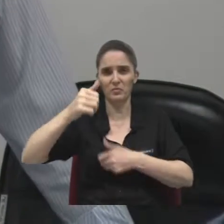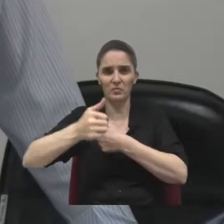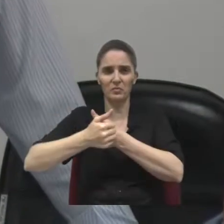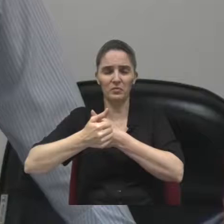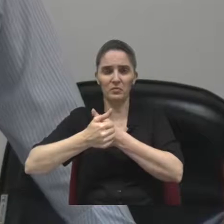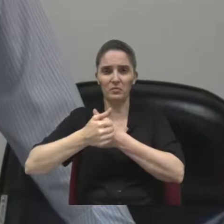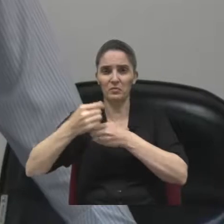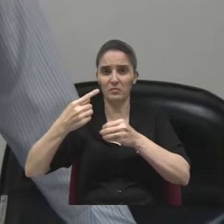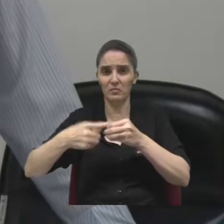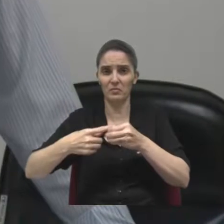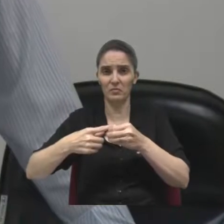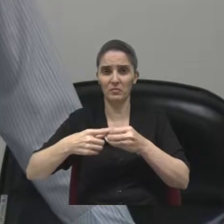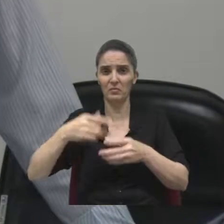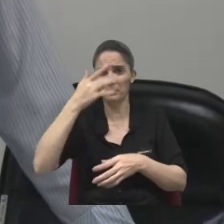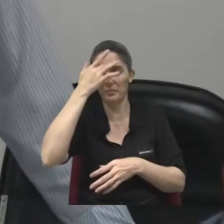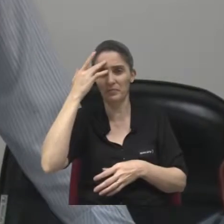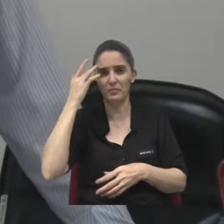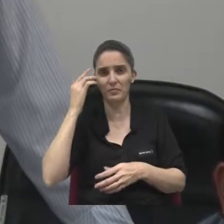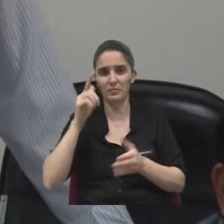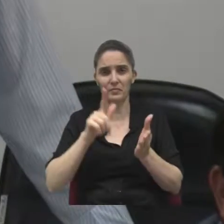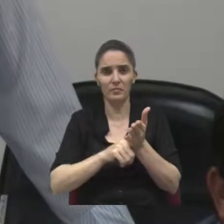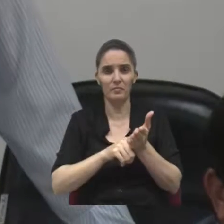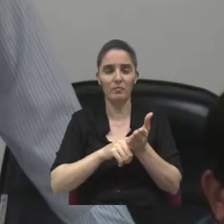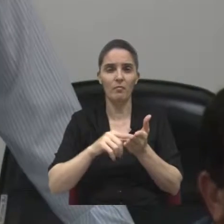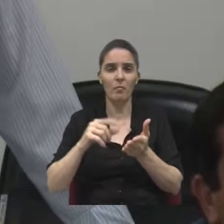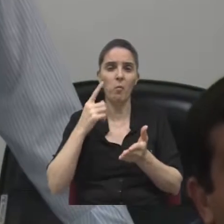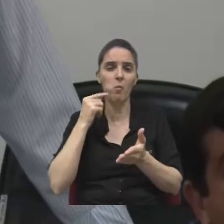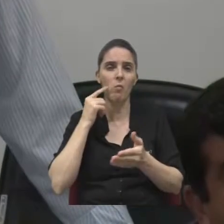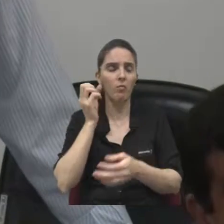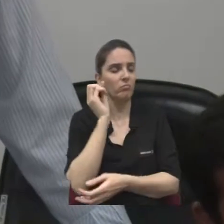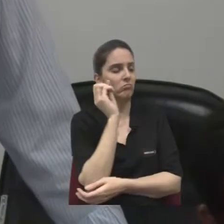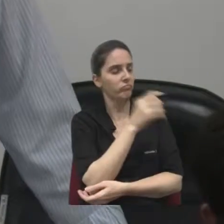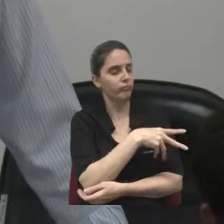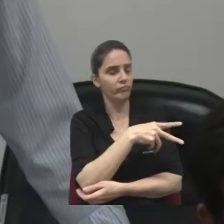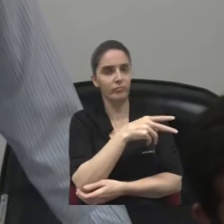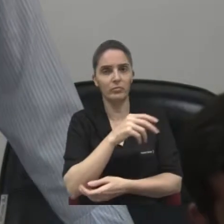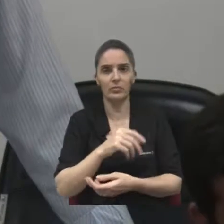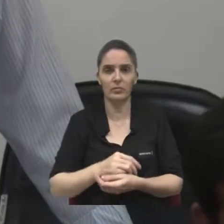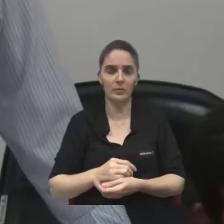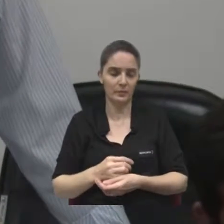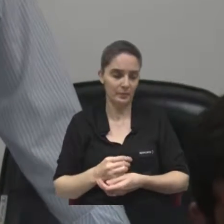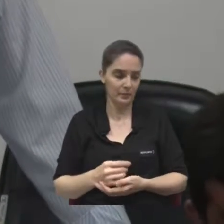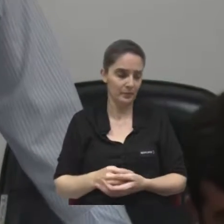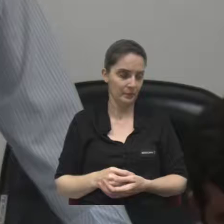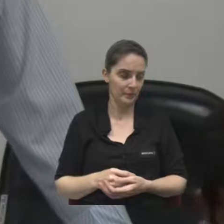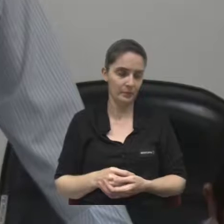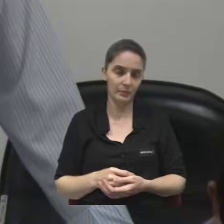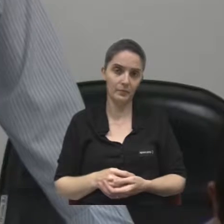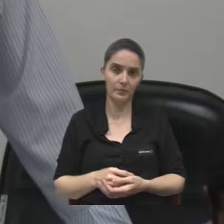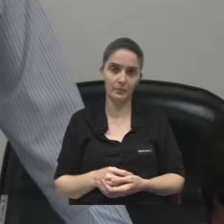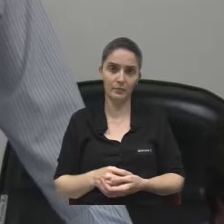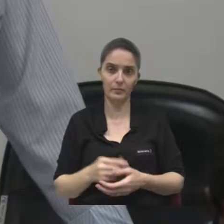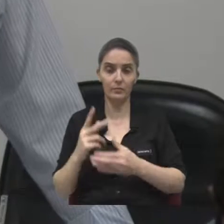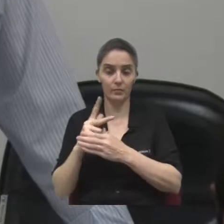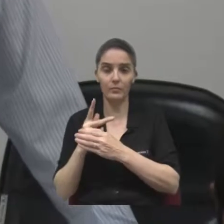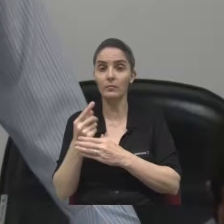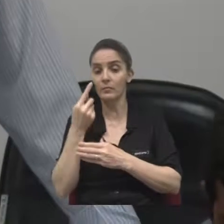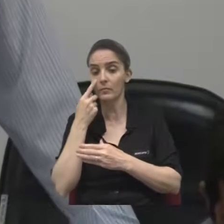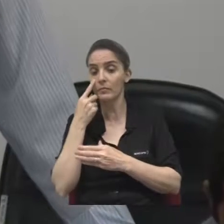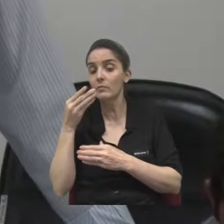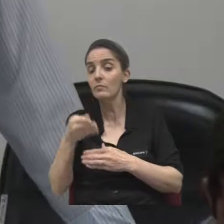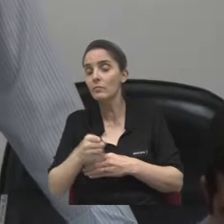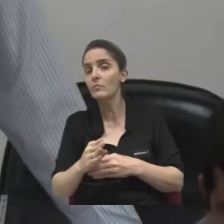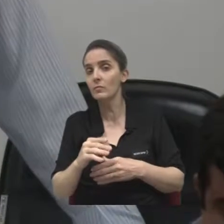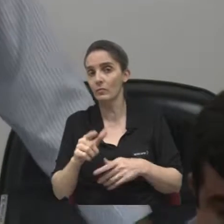atiram papel de bala, atiram lixo dentro da cidade. Então você vê na cidade. Então assim, eu estive lá e sei